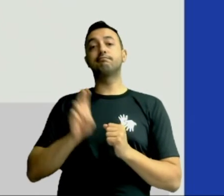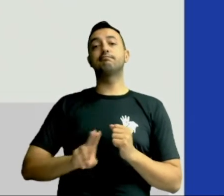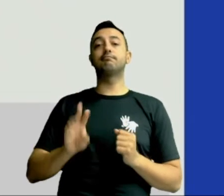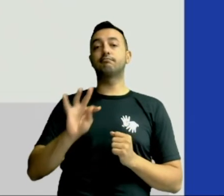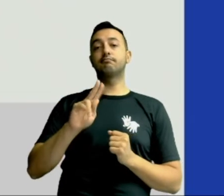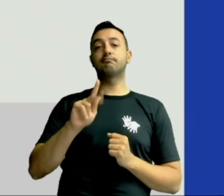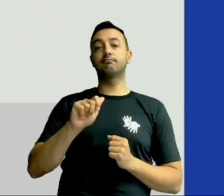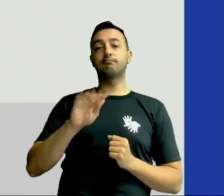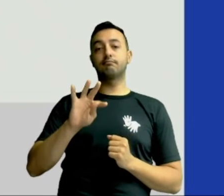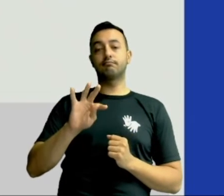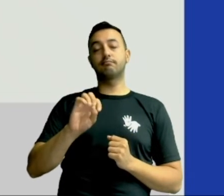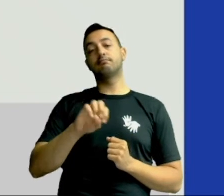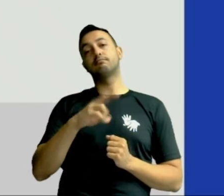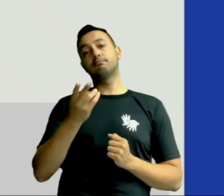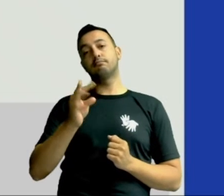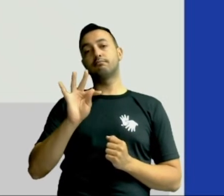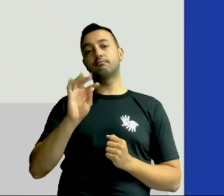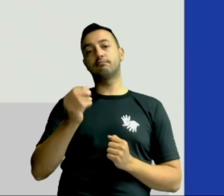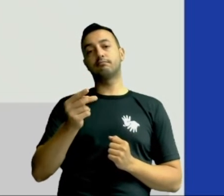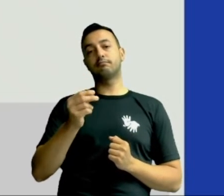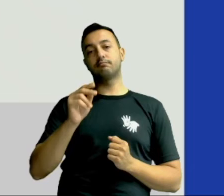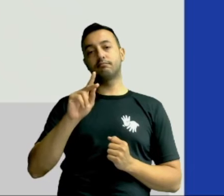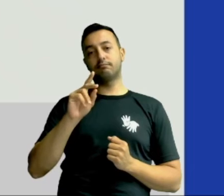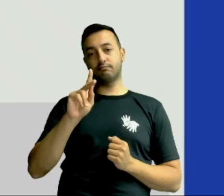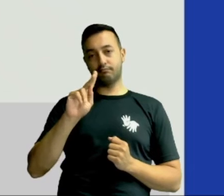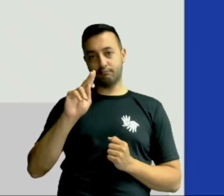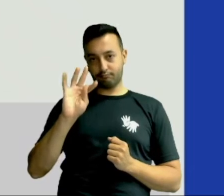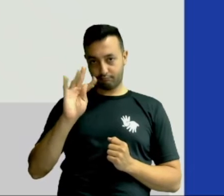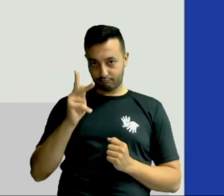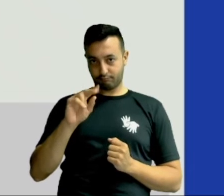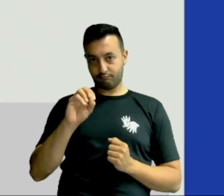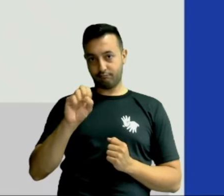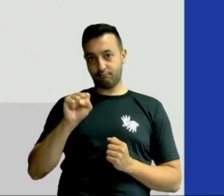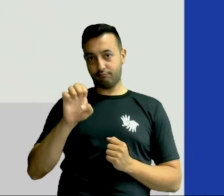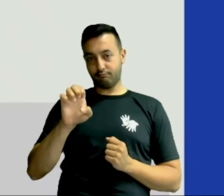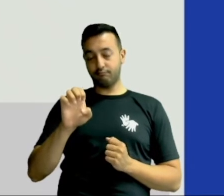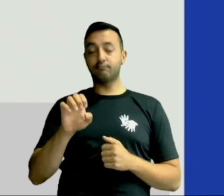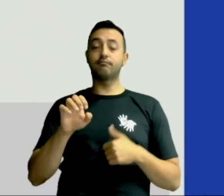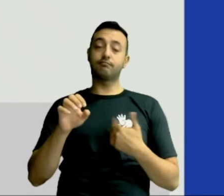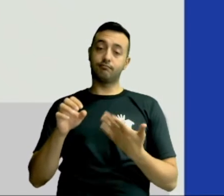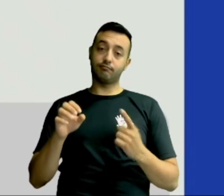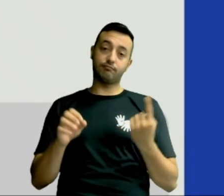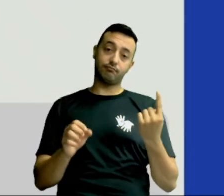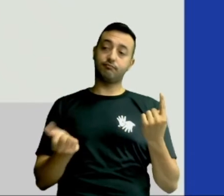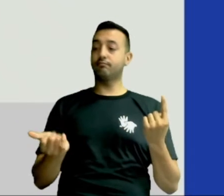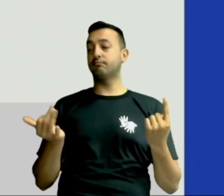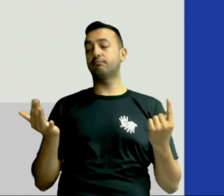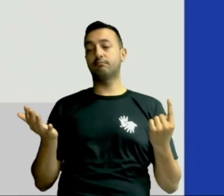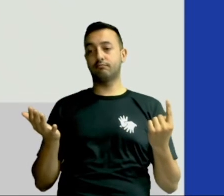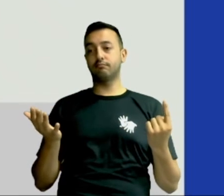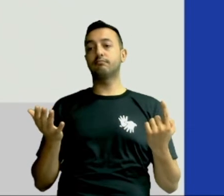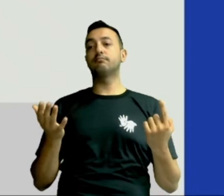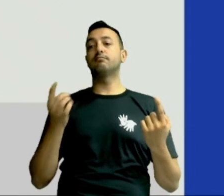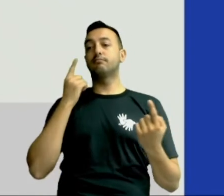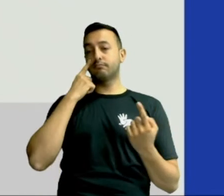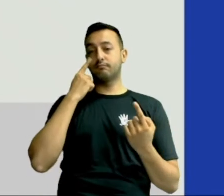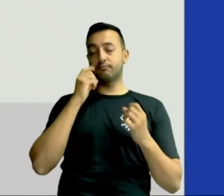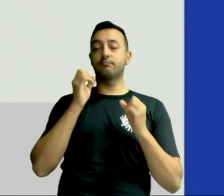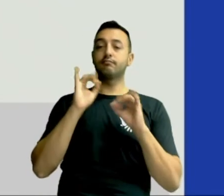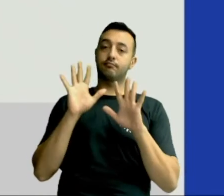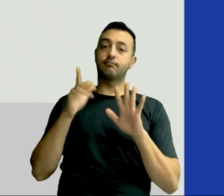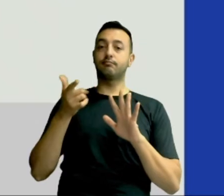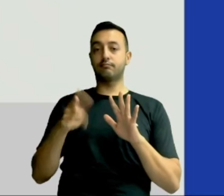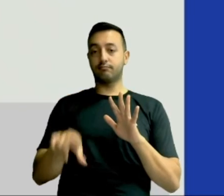serão Dez ou doze né Beth para simular 12 para o plural menos claramente